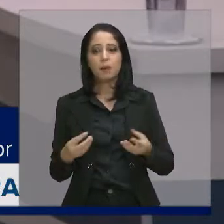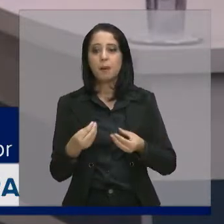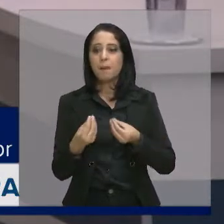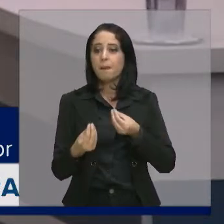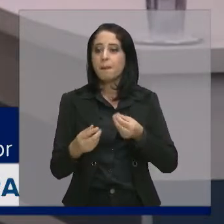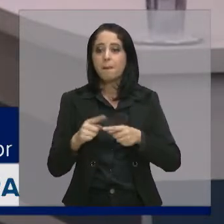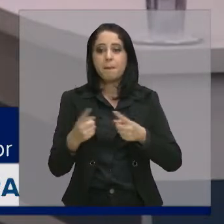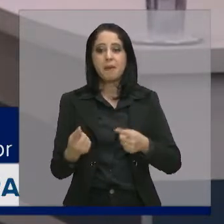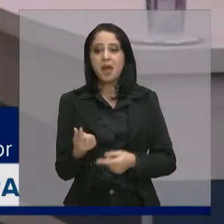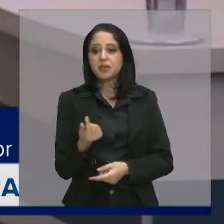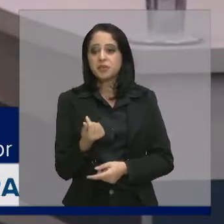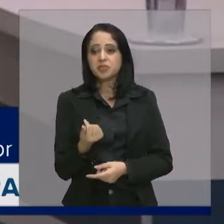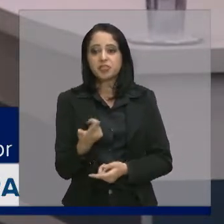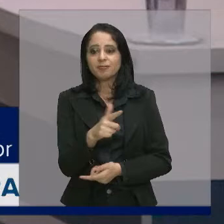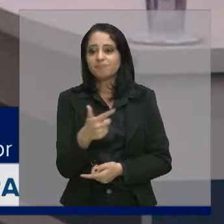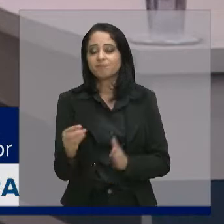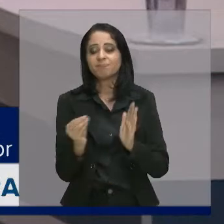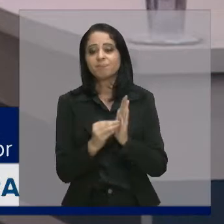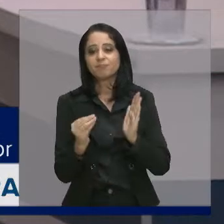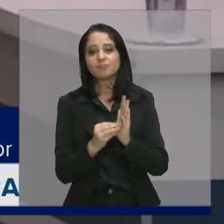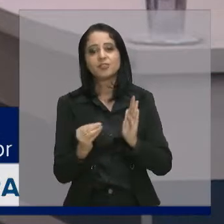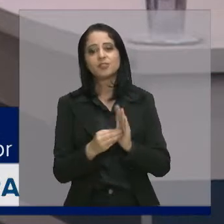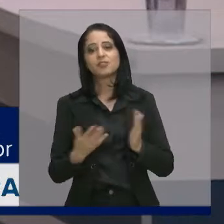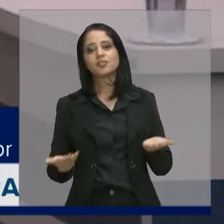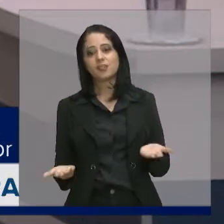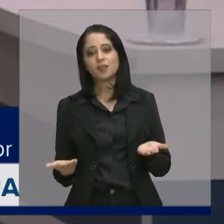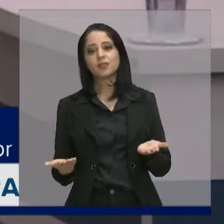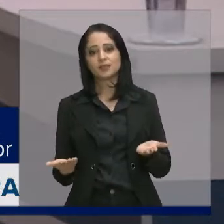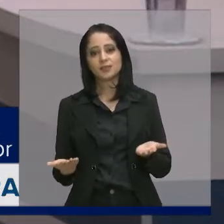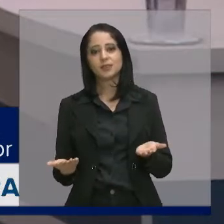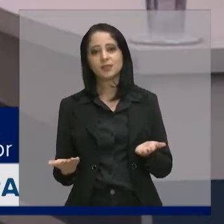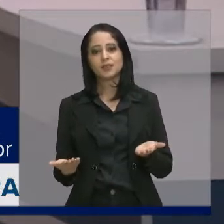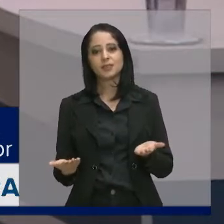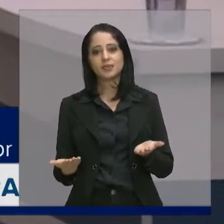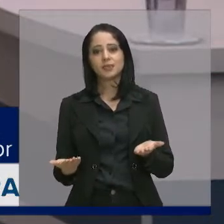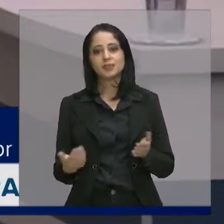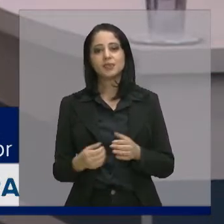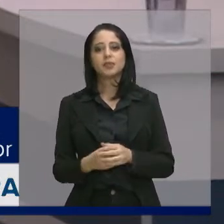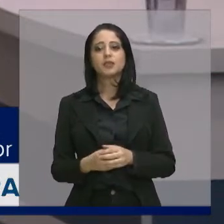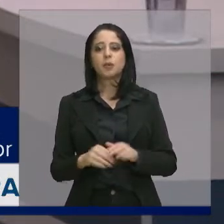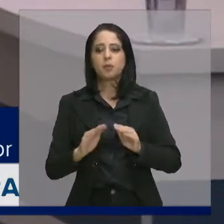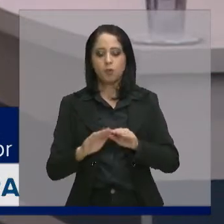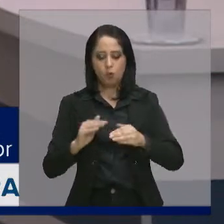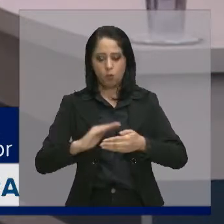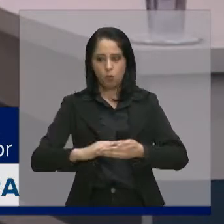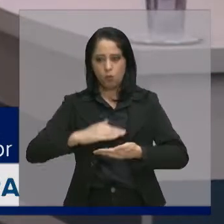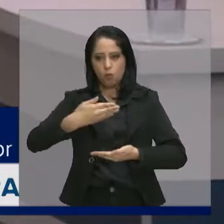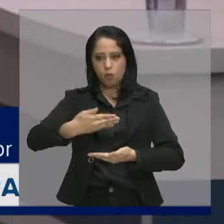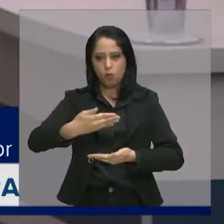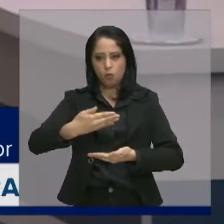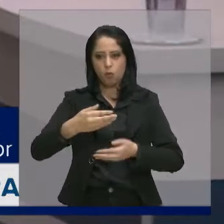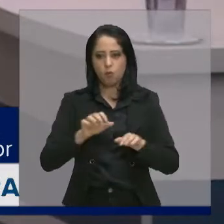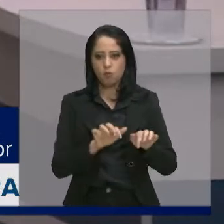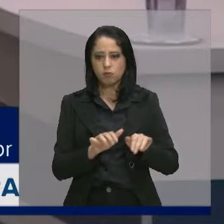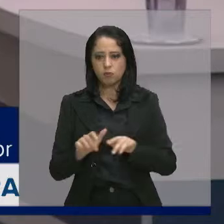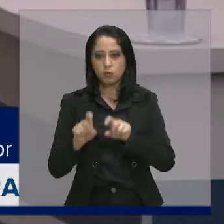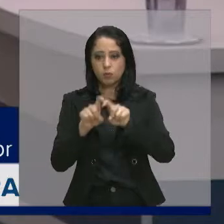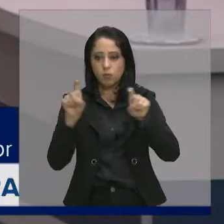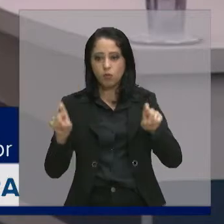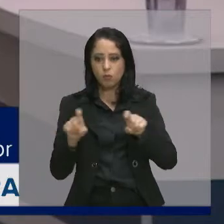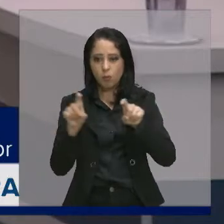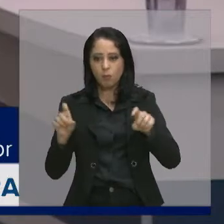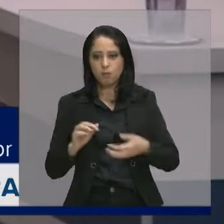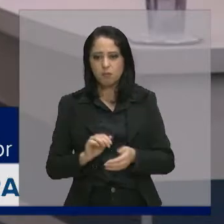tudo. E era o único que nós tínhamos, que bem ou mal estava operando, fazendo o rastreamento não